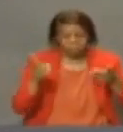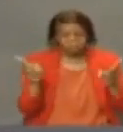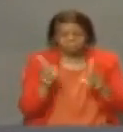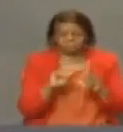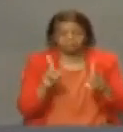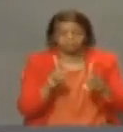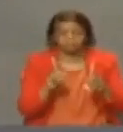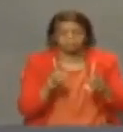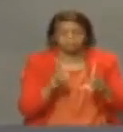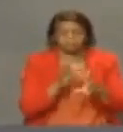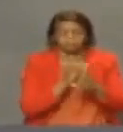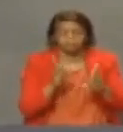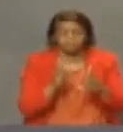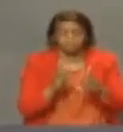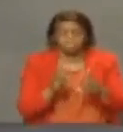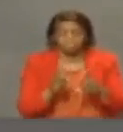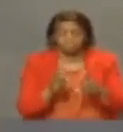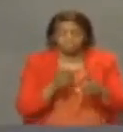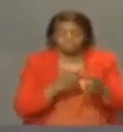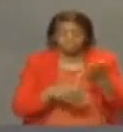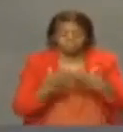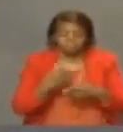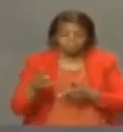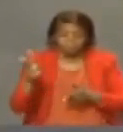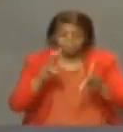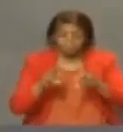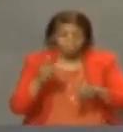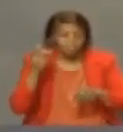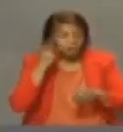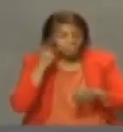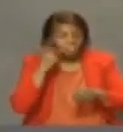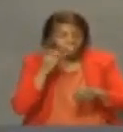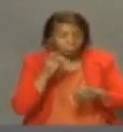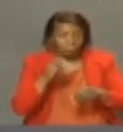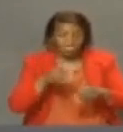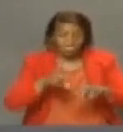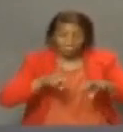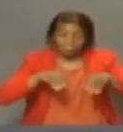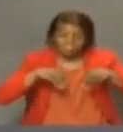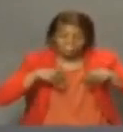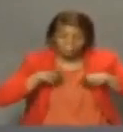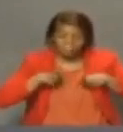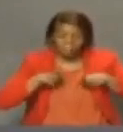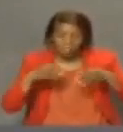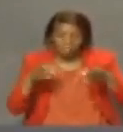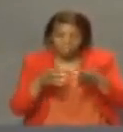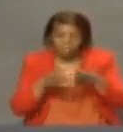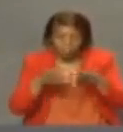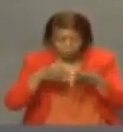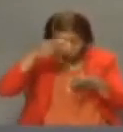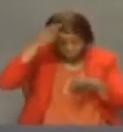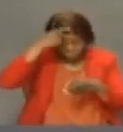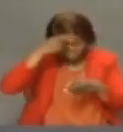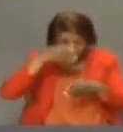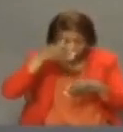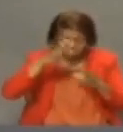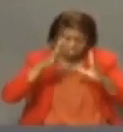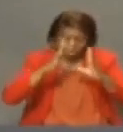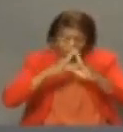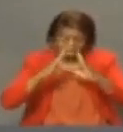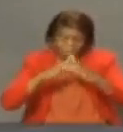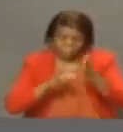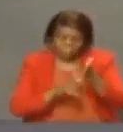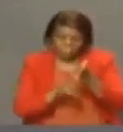que partidos políticos com assento parlamentar em si tem os jovens EA população para a desobediência